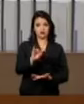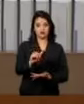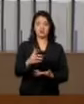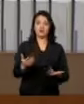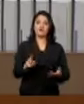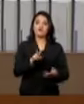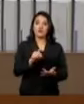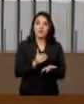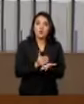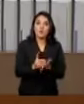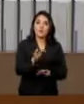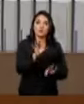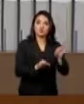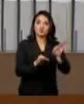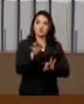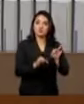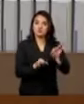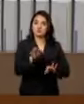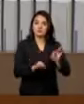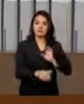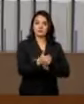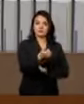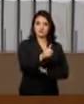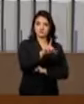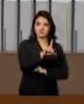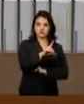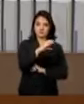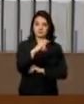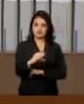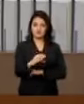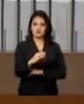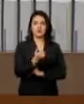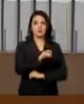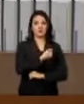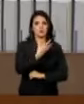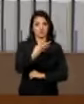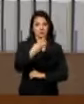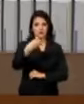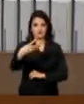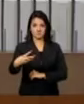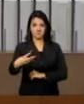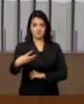o julgamento das ações declaratórias de constitucionalidade número 43,